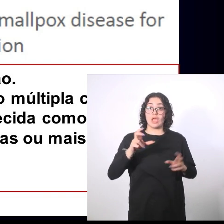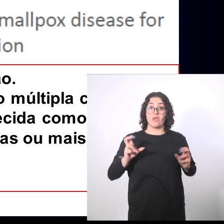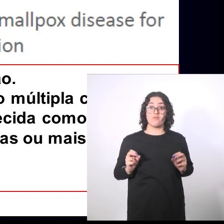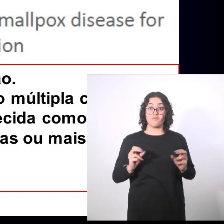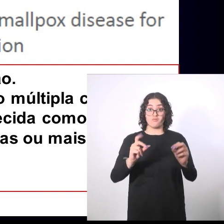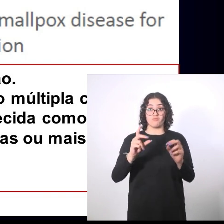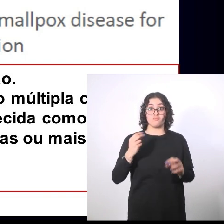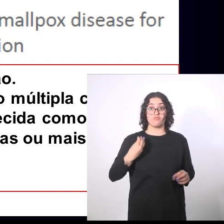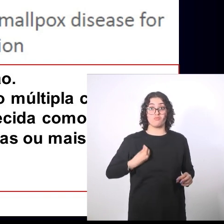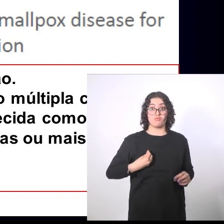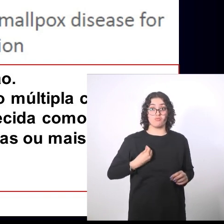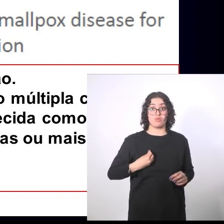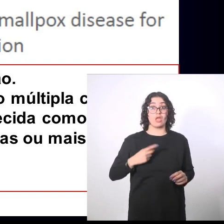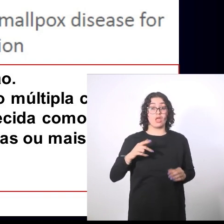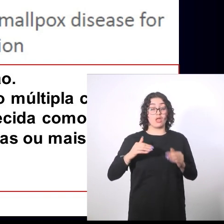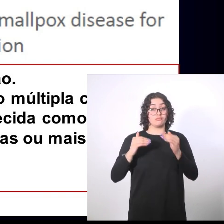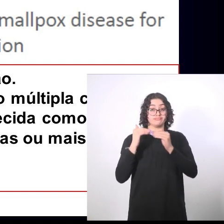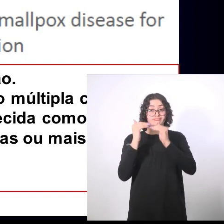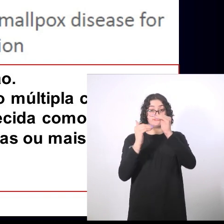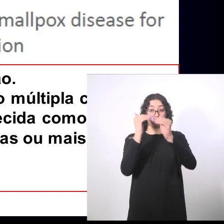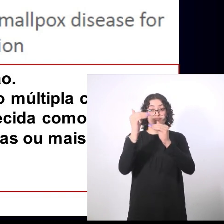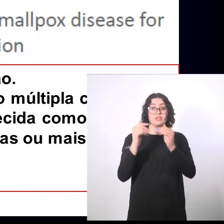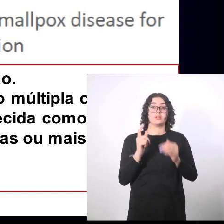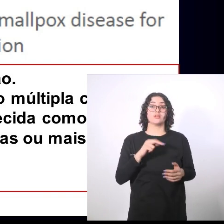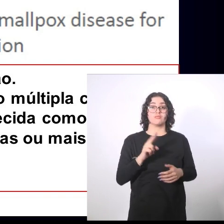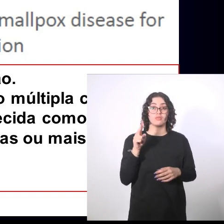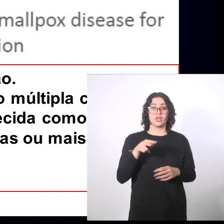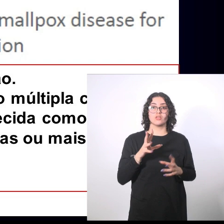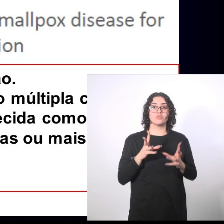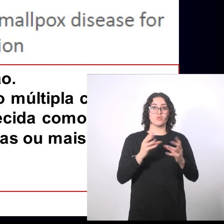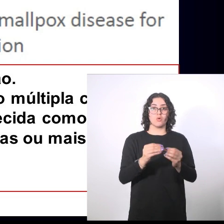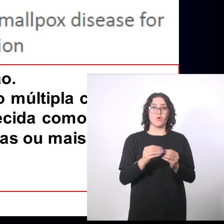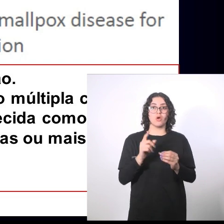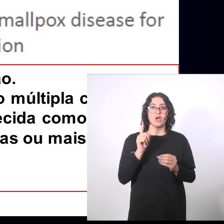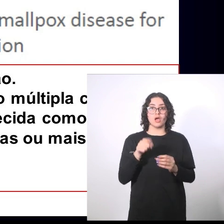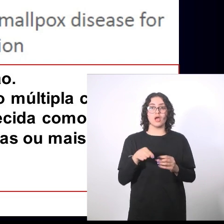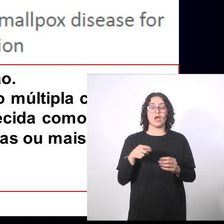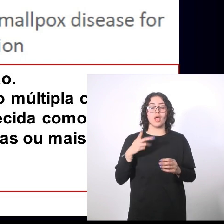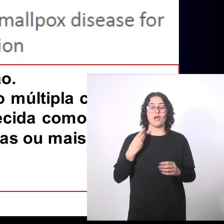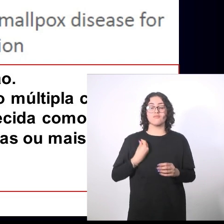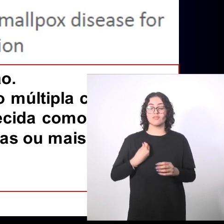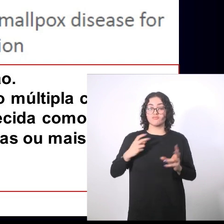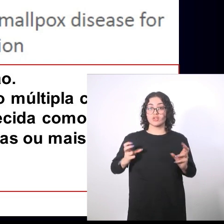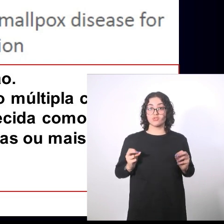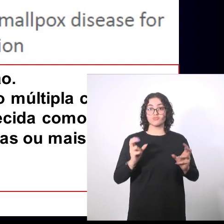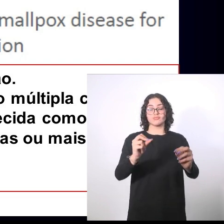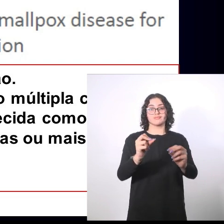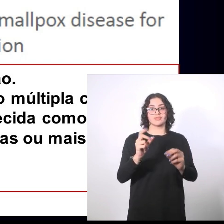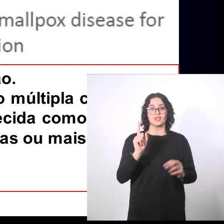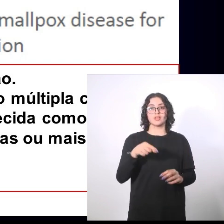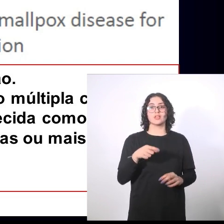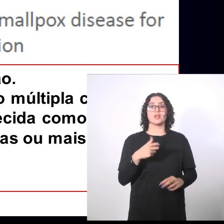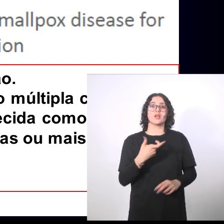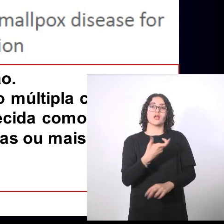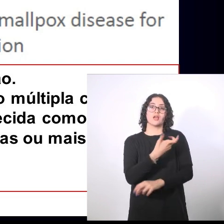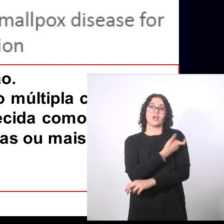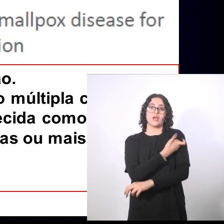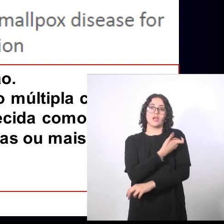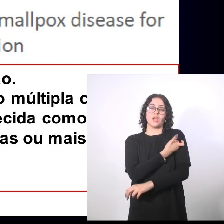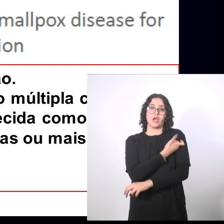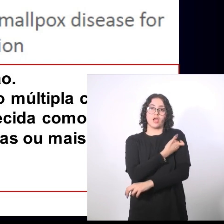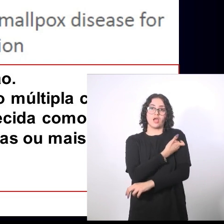vivo replicante. Como toda vacina de vírus vivo replicante, evidentemente, não vai poder ser aplicada